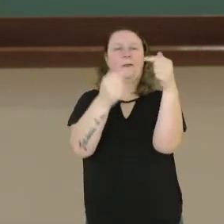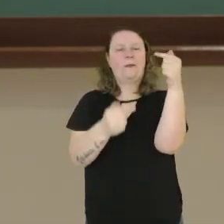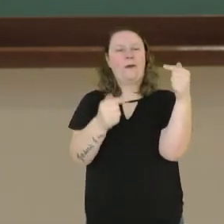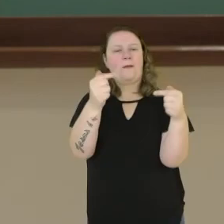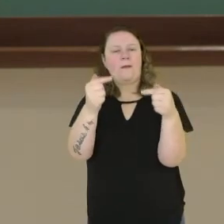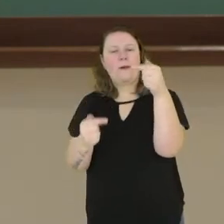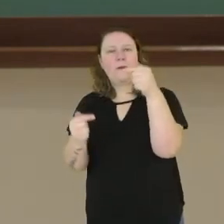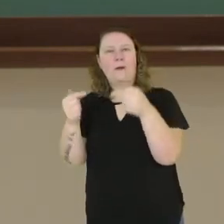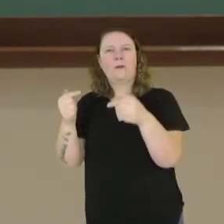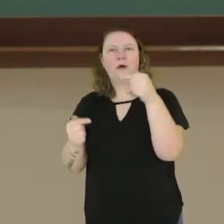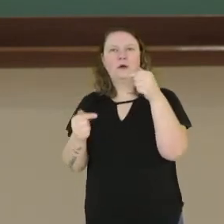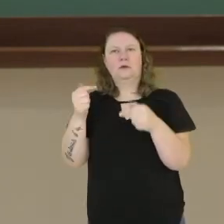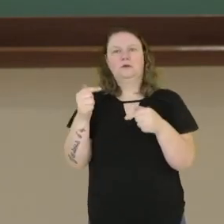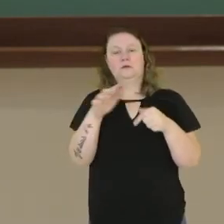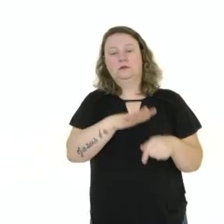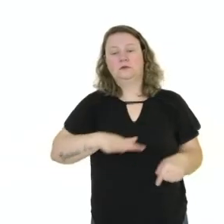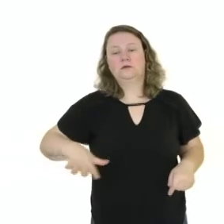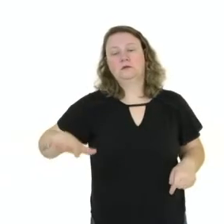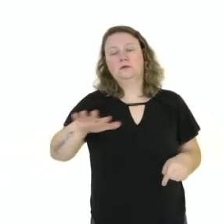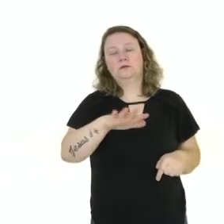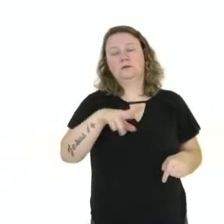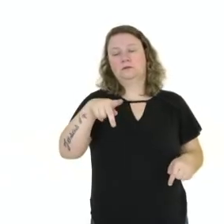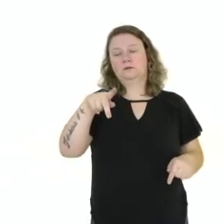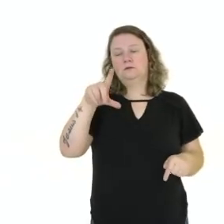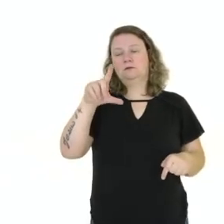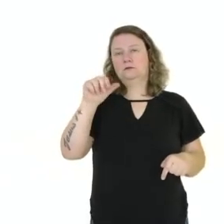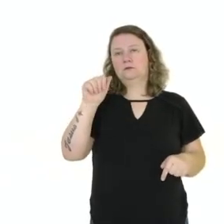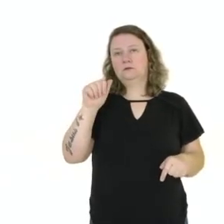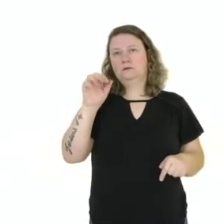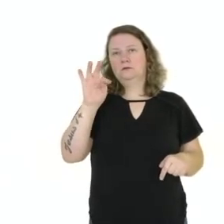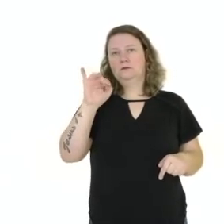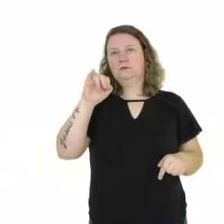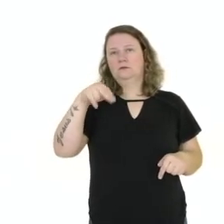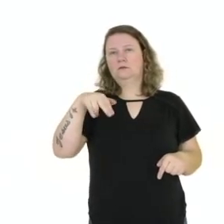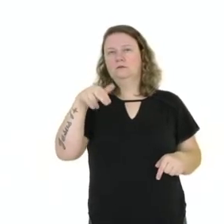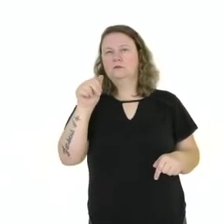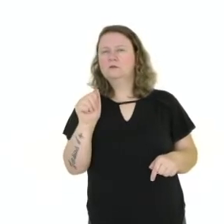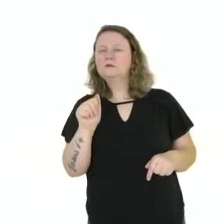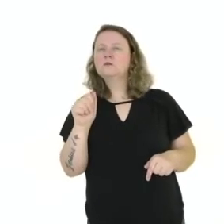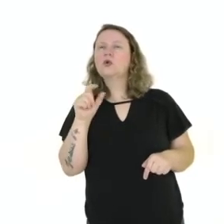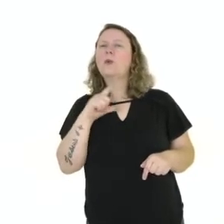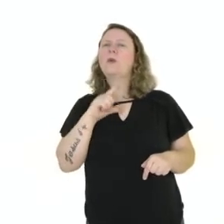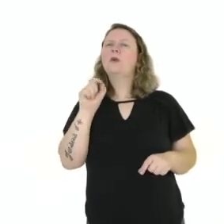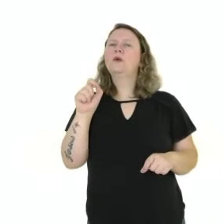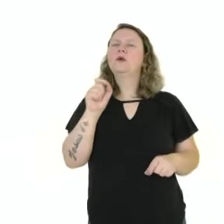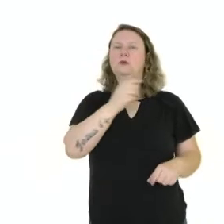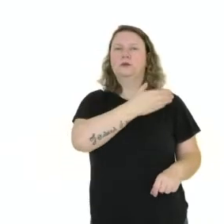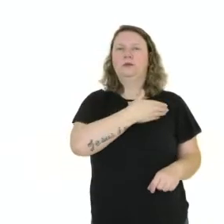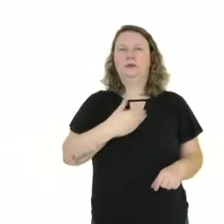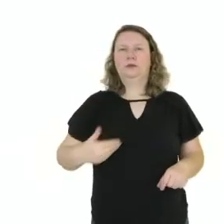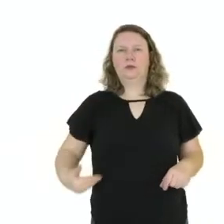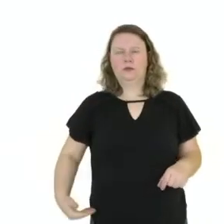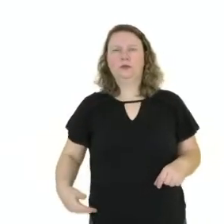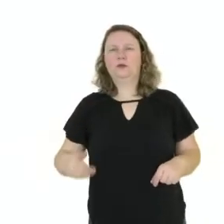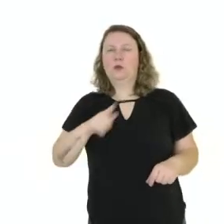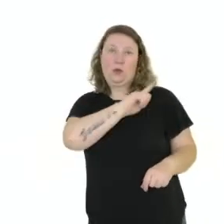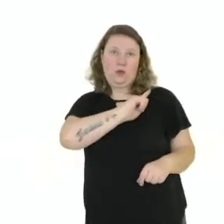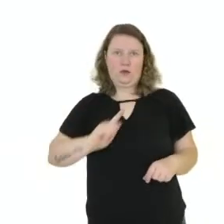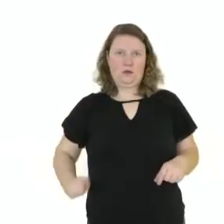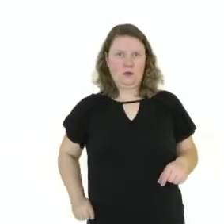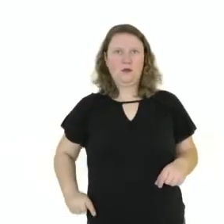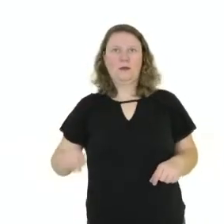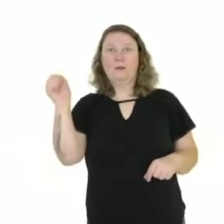região platina. Isso porque o governo do Dom Pedro II, sempre que considerava seus interesses ameaçados,